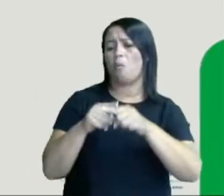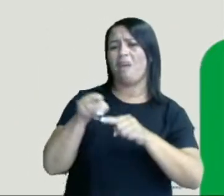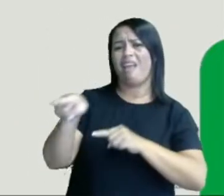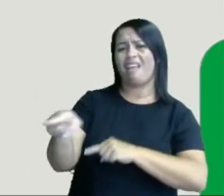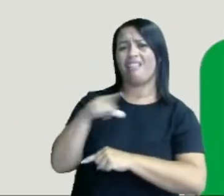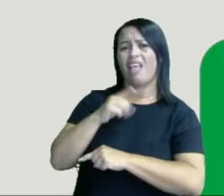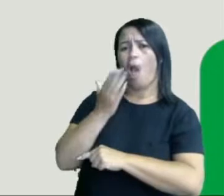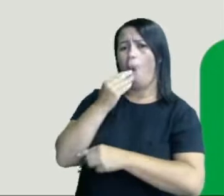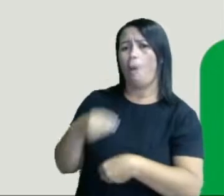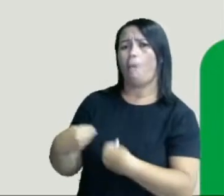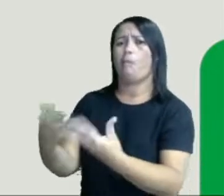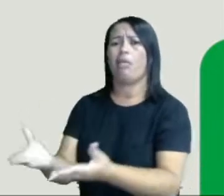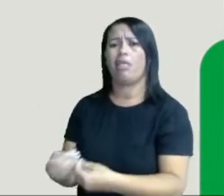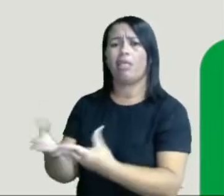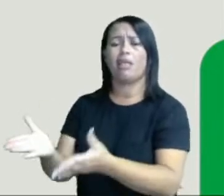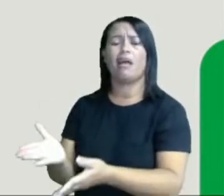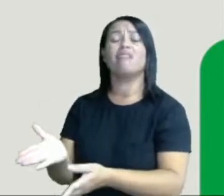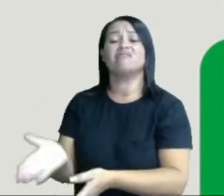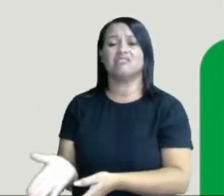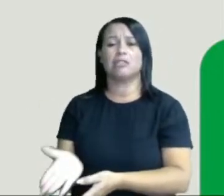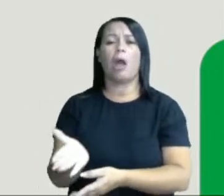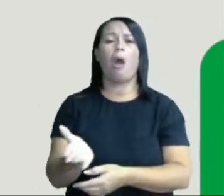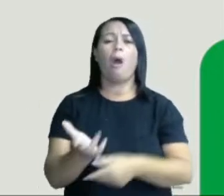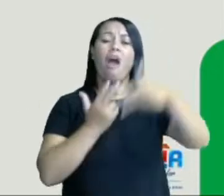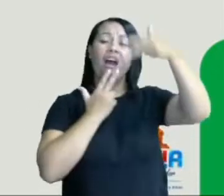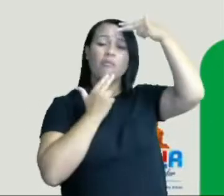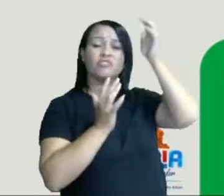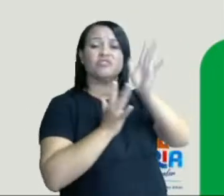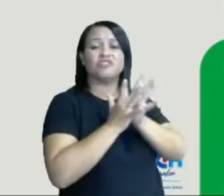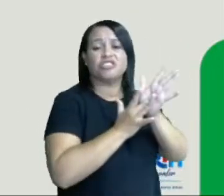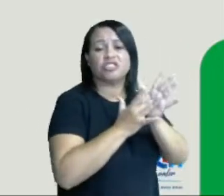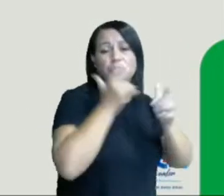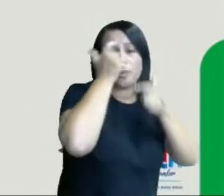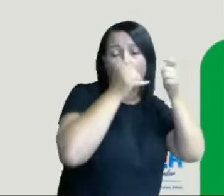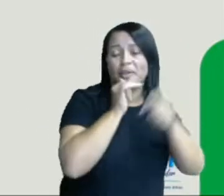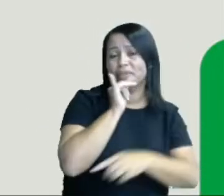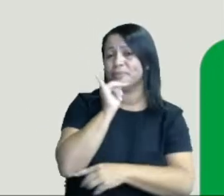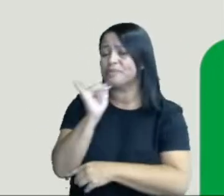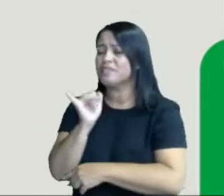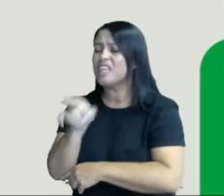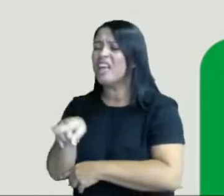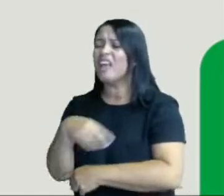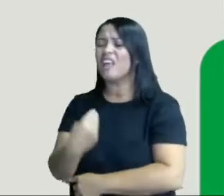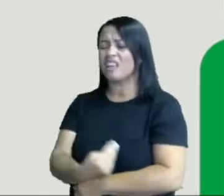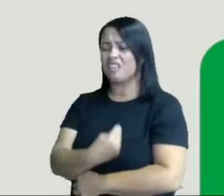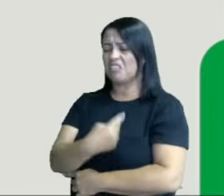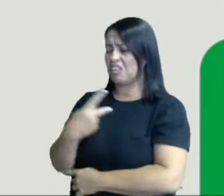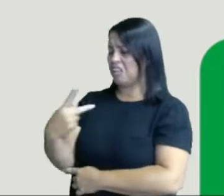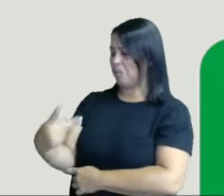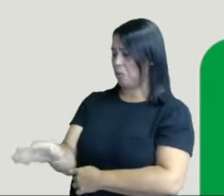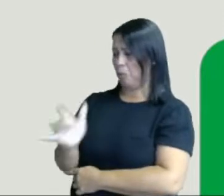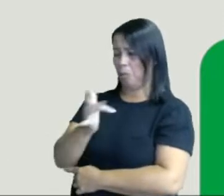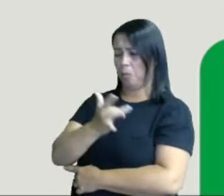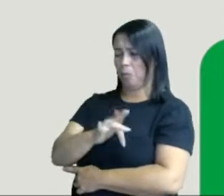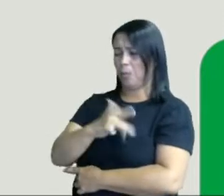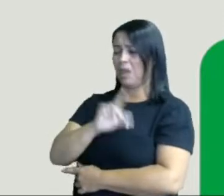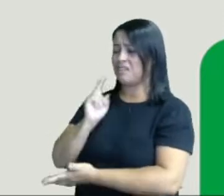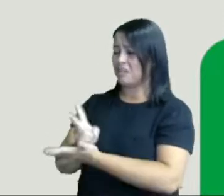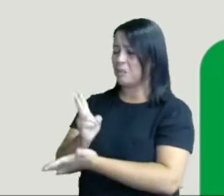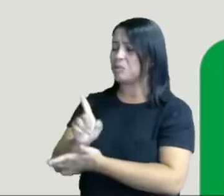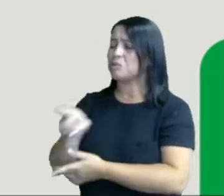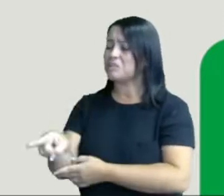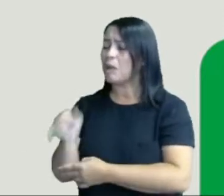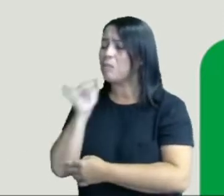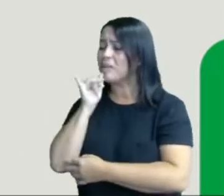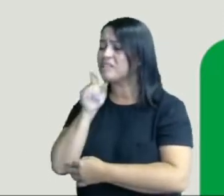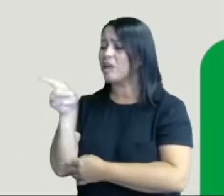mais comida. Fingindo estar preocupada, disse: "Que vida a sua! Quando não está no